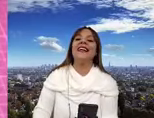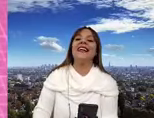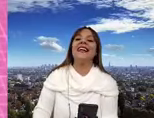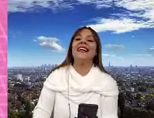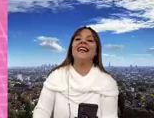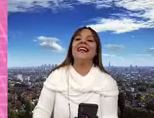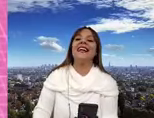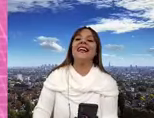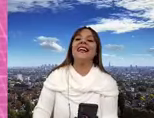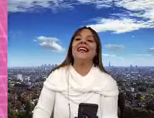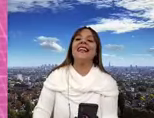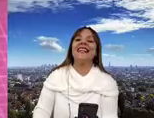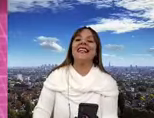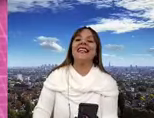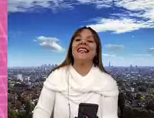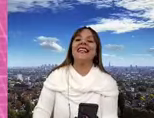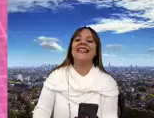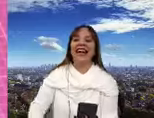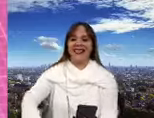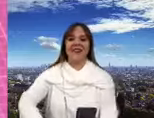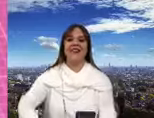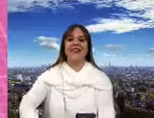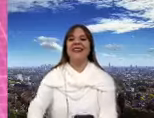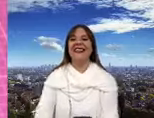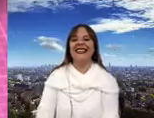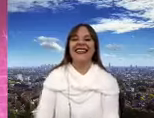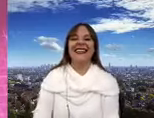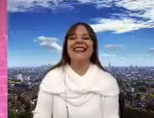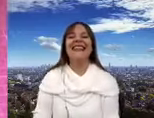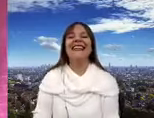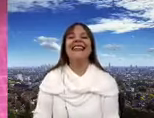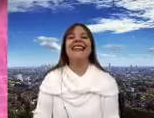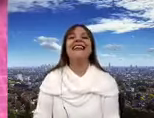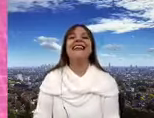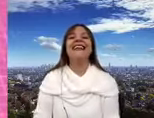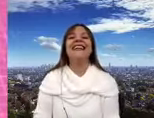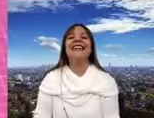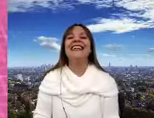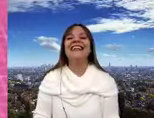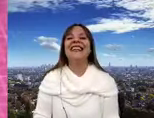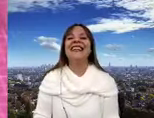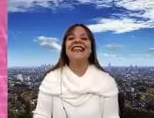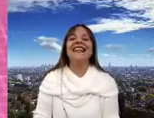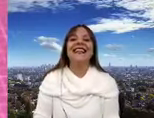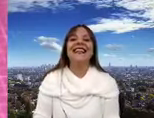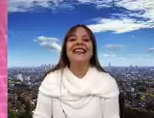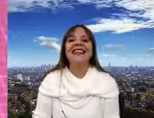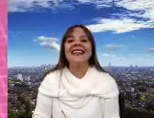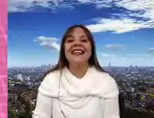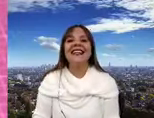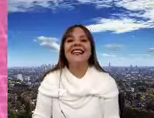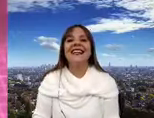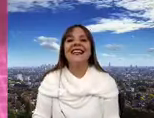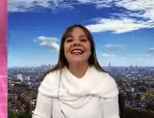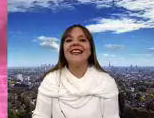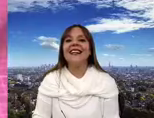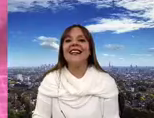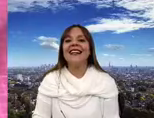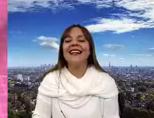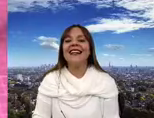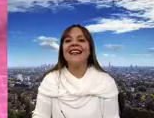coração, Lili, que eles seguram. Tá bom. Que é esse aqui, ó. Esse coração eu fiz com papel cartão, ó. Mas é esse